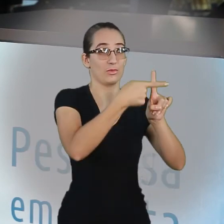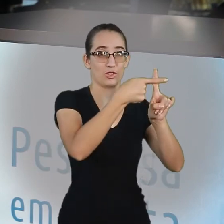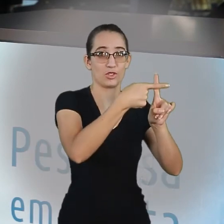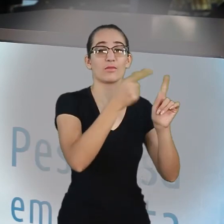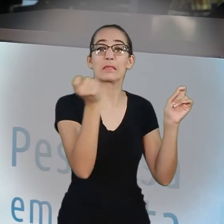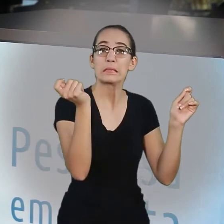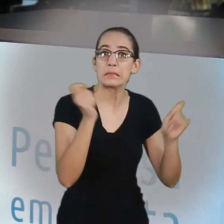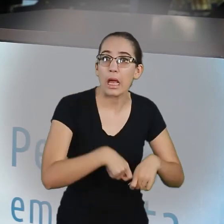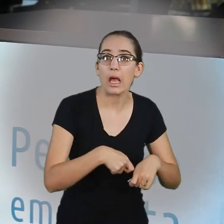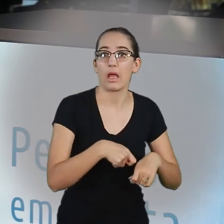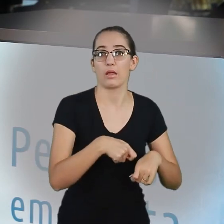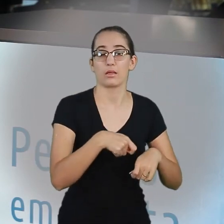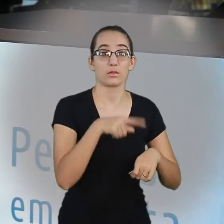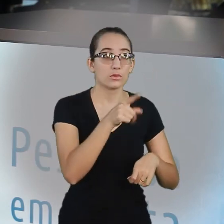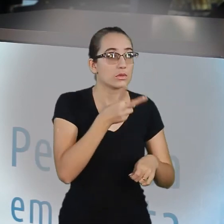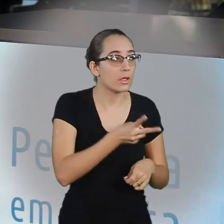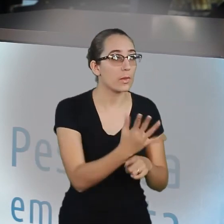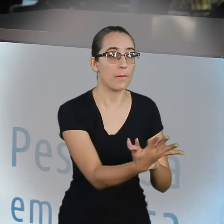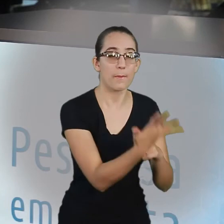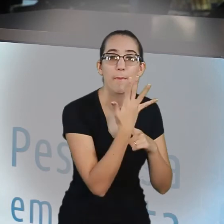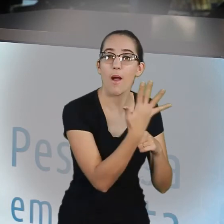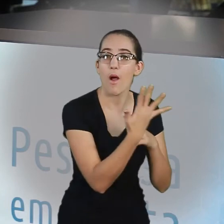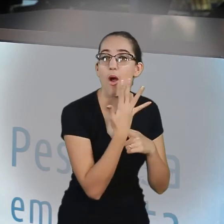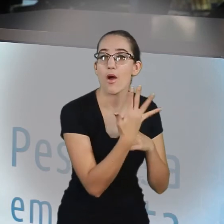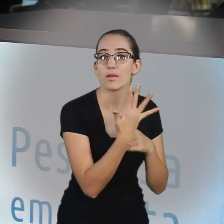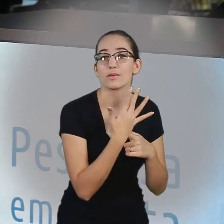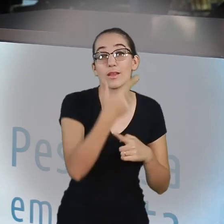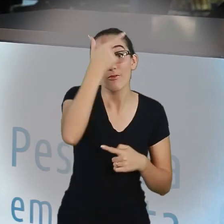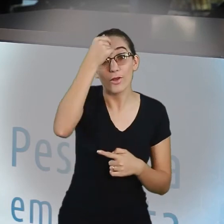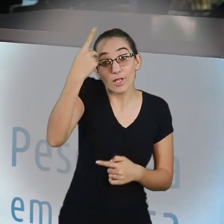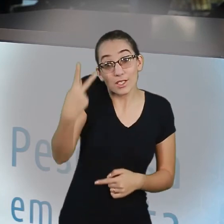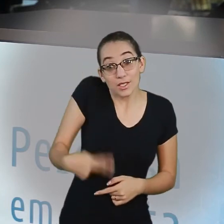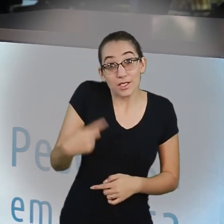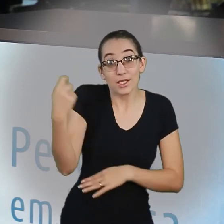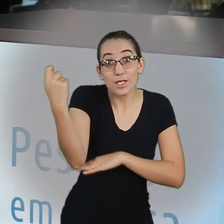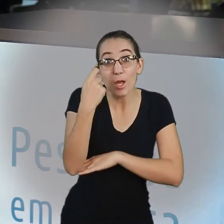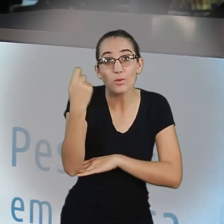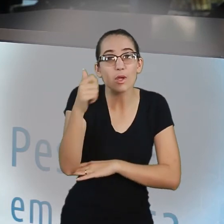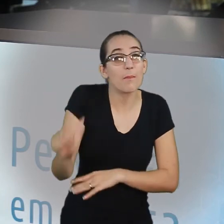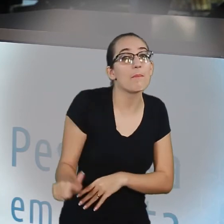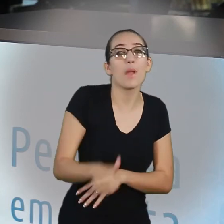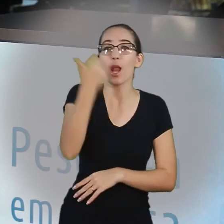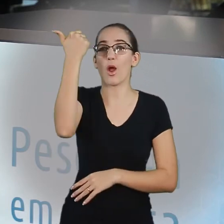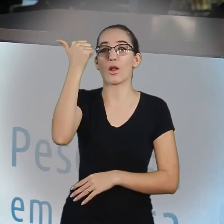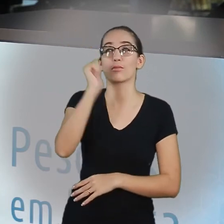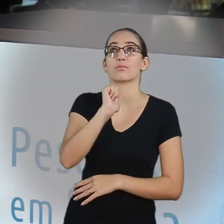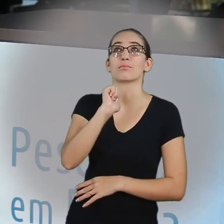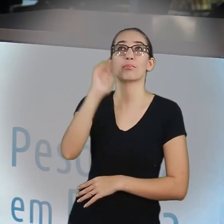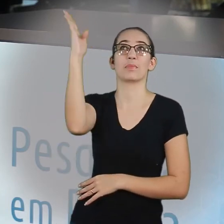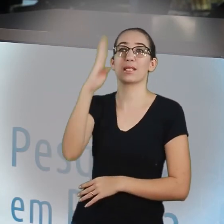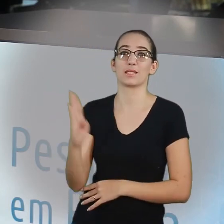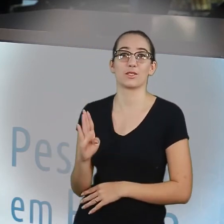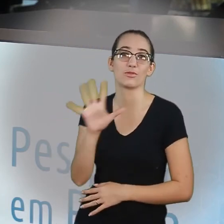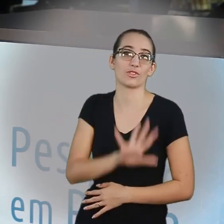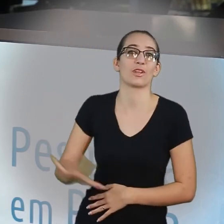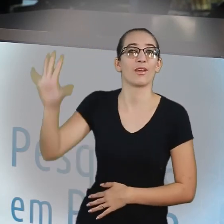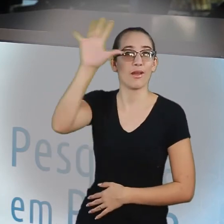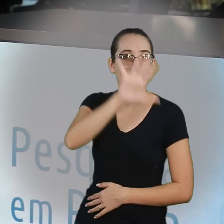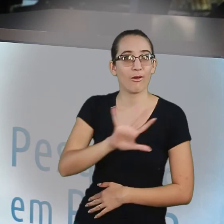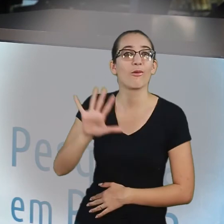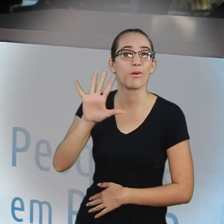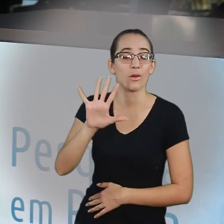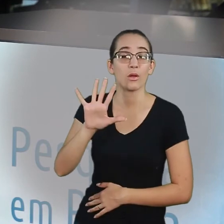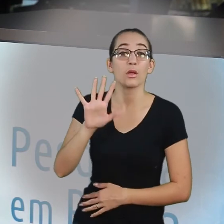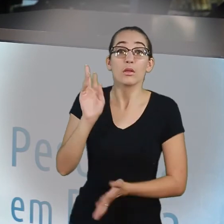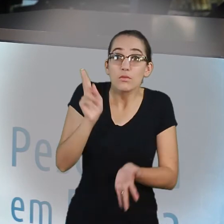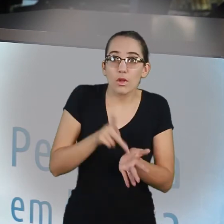que sucessivamente apontam as nossas universidades como entre as melhores do Brasil e também referenciadas internacionalmente. E é nesse